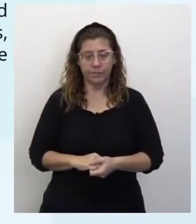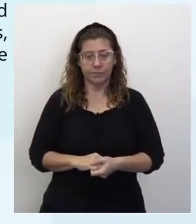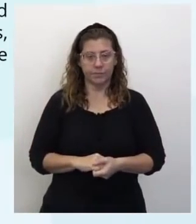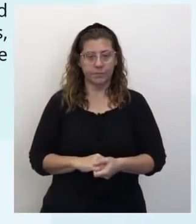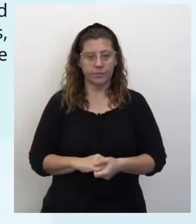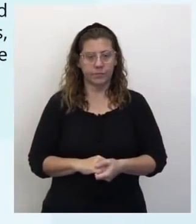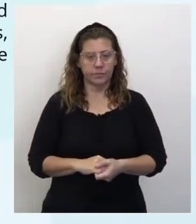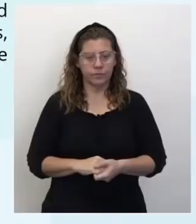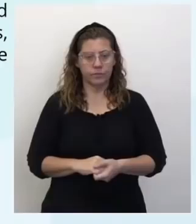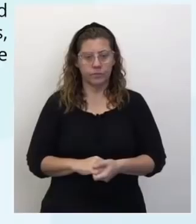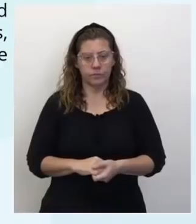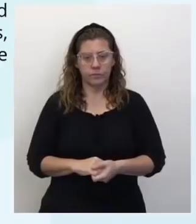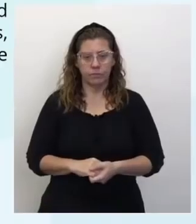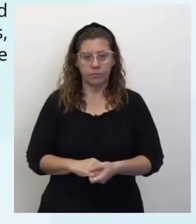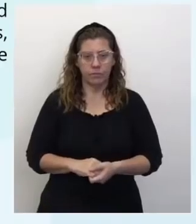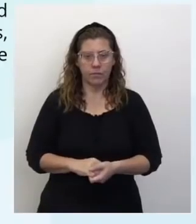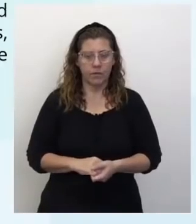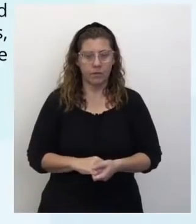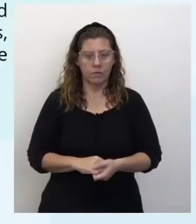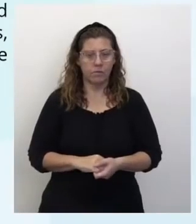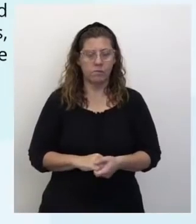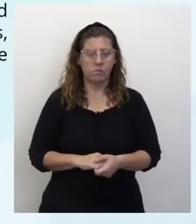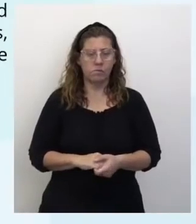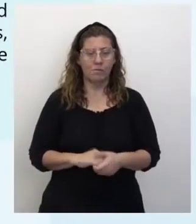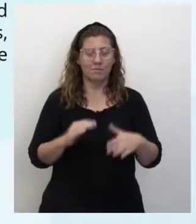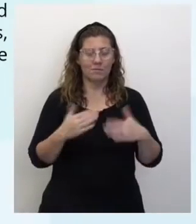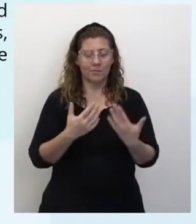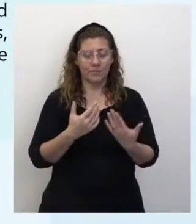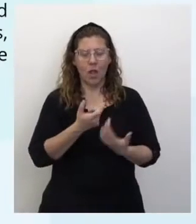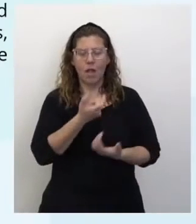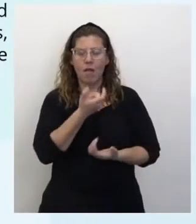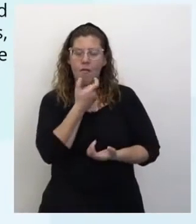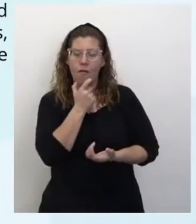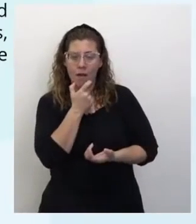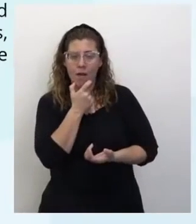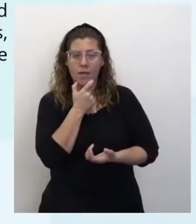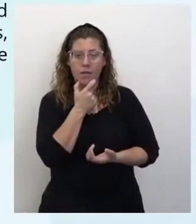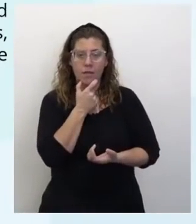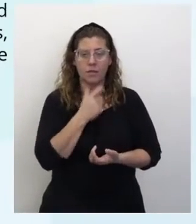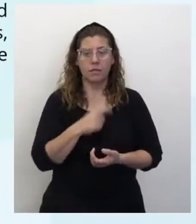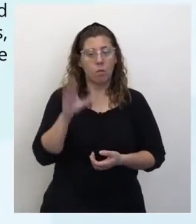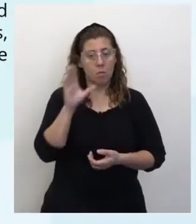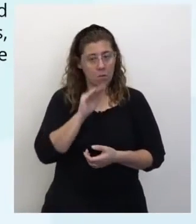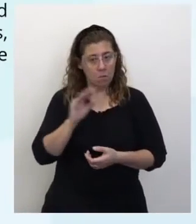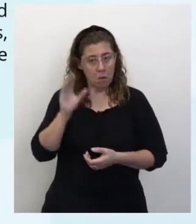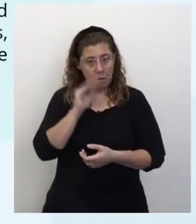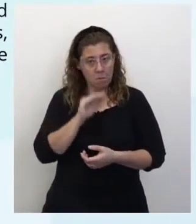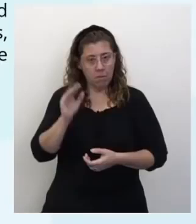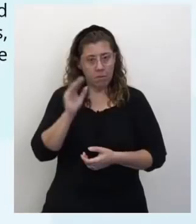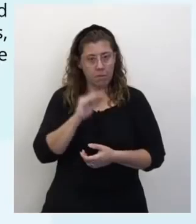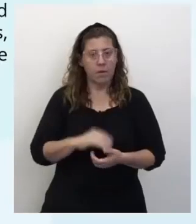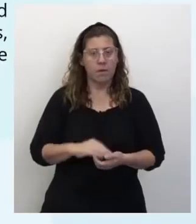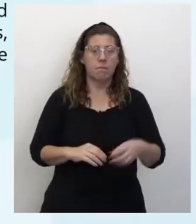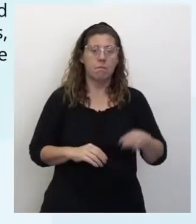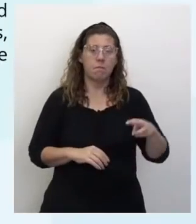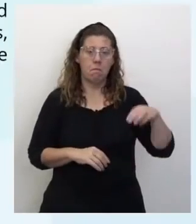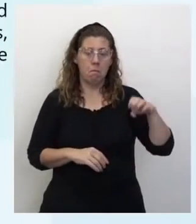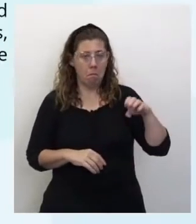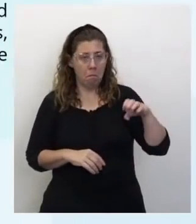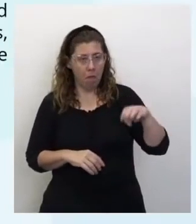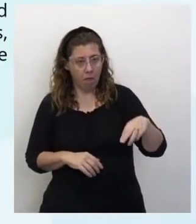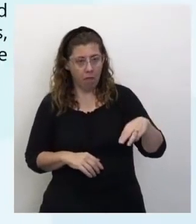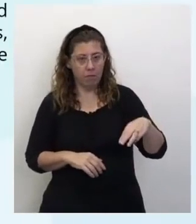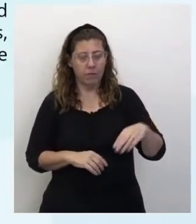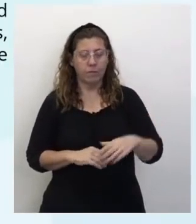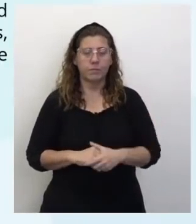aqui. Quando a gente fala em inglês, na verdade a gente fala meme, não meme. Então, meme,